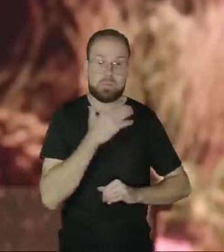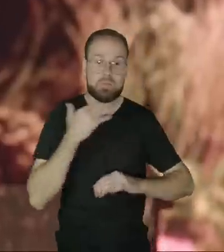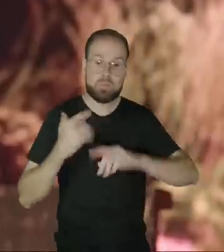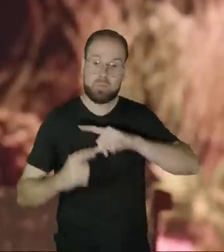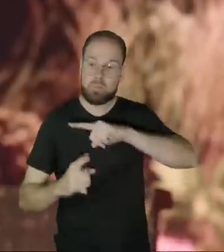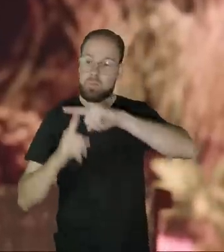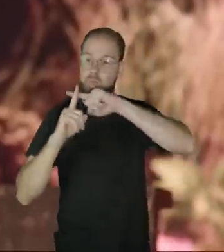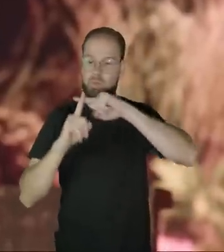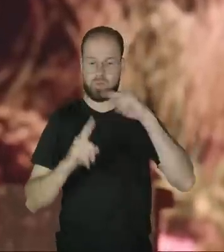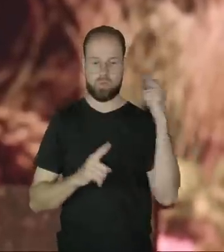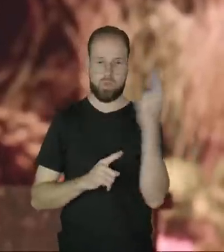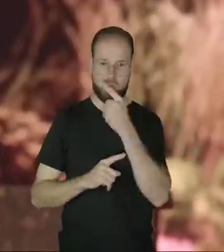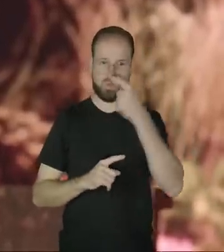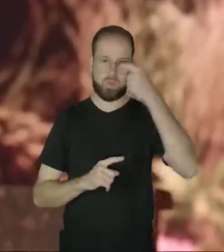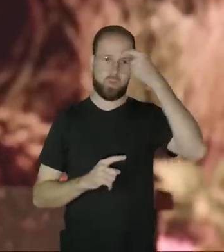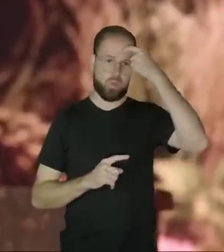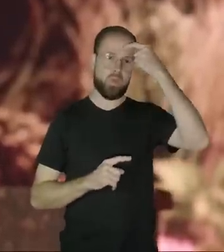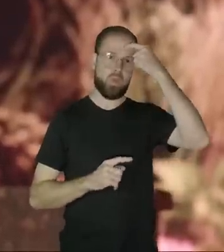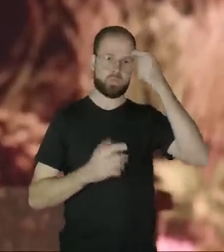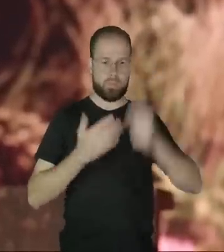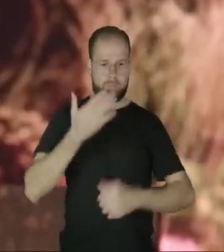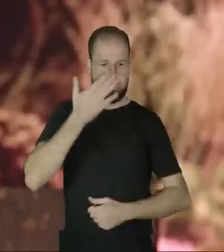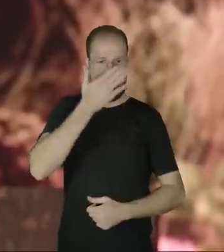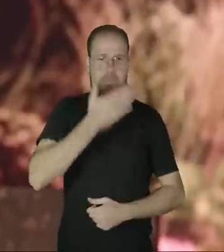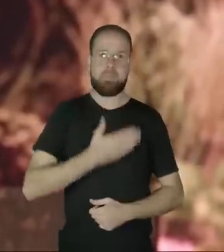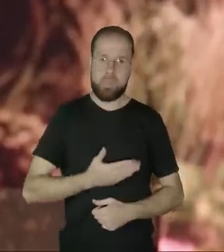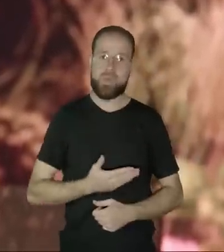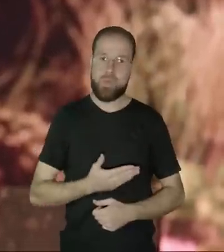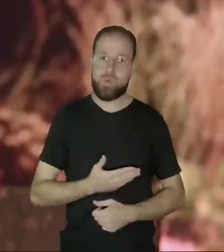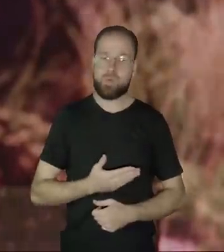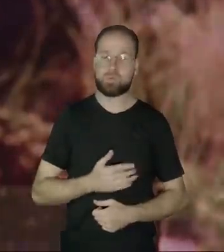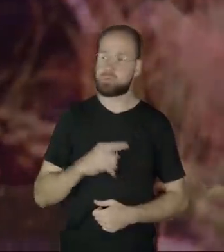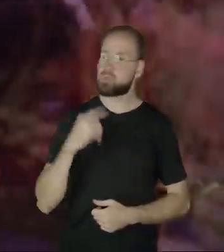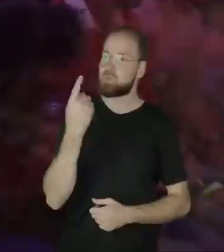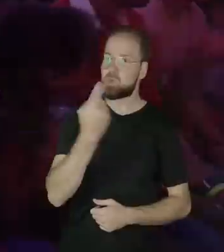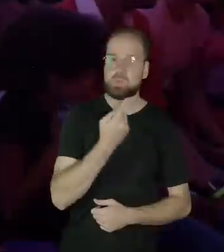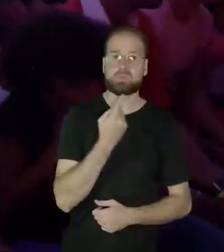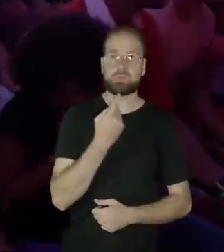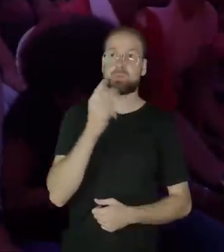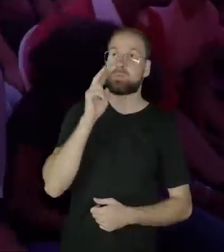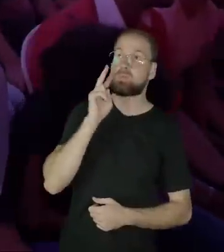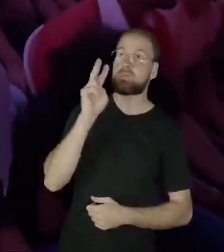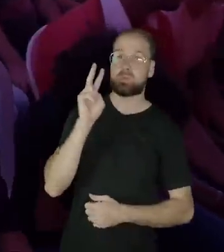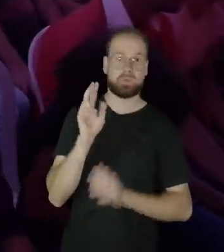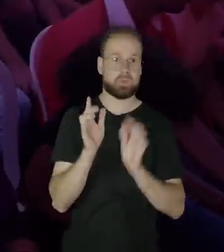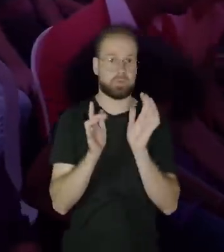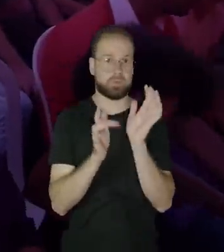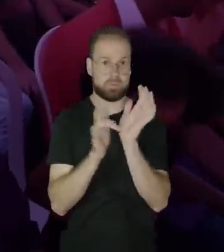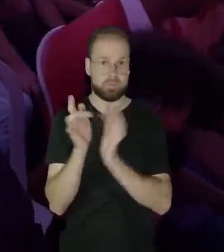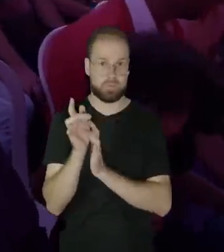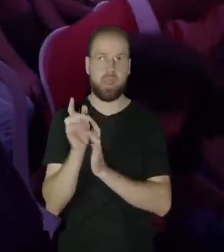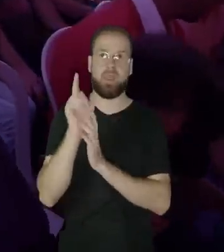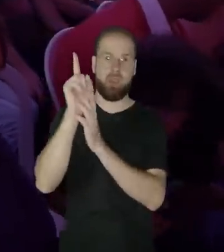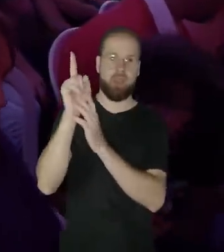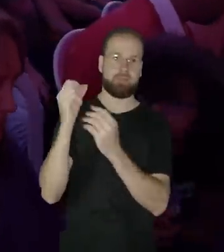é um caso de moral. Moralmente, temos que viver a vida de Cristo, a vida que Ele nos